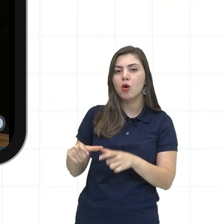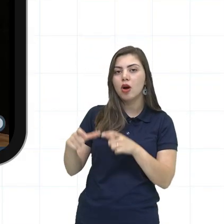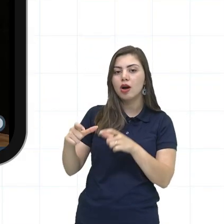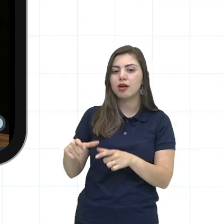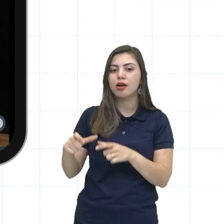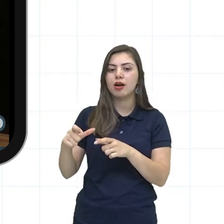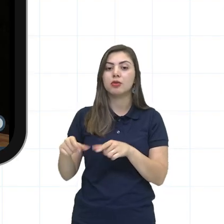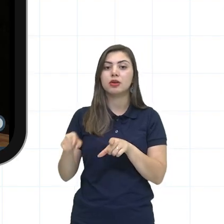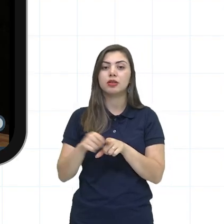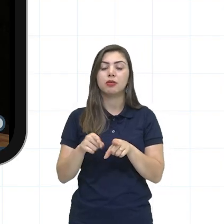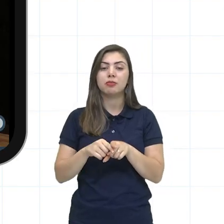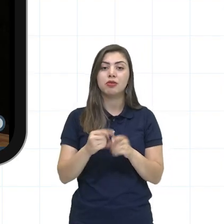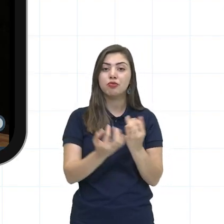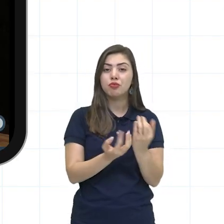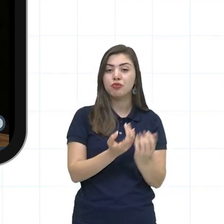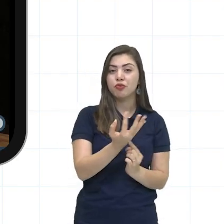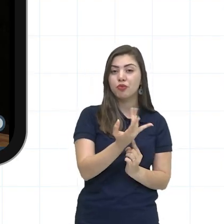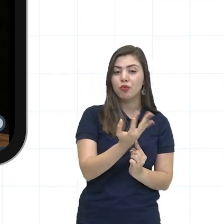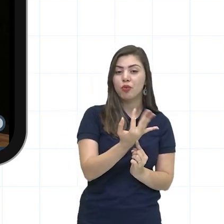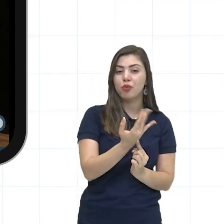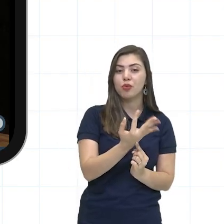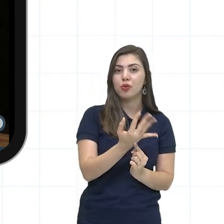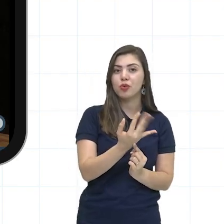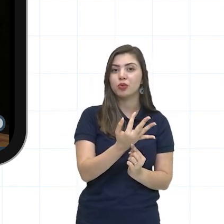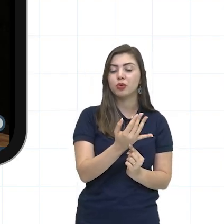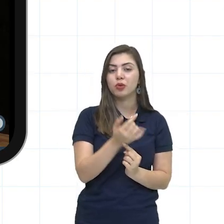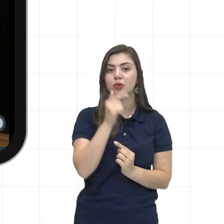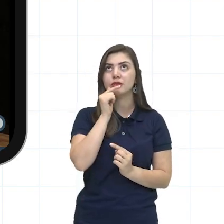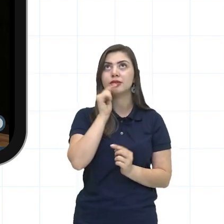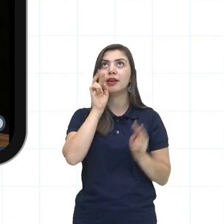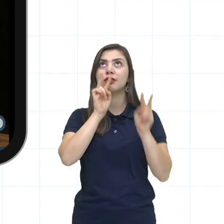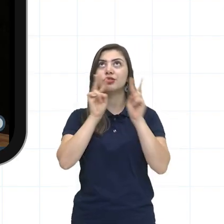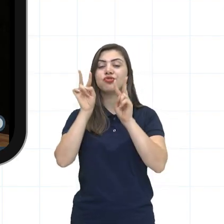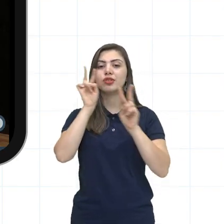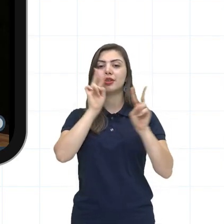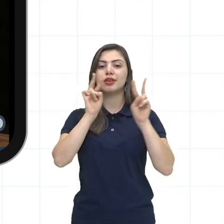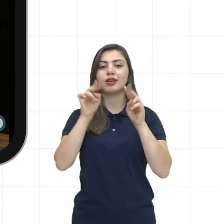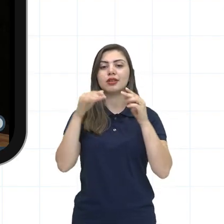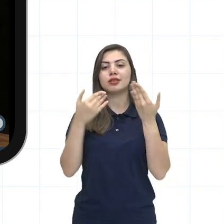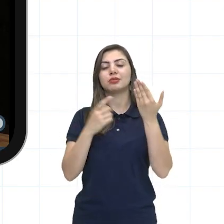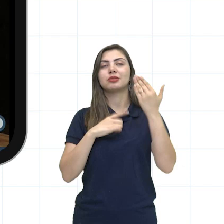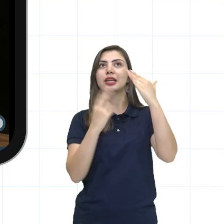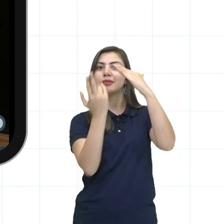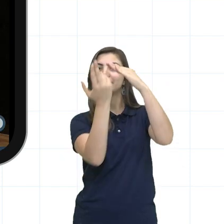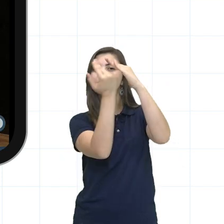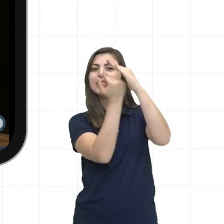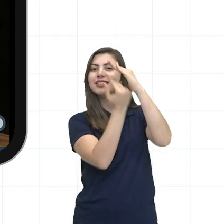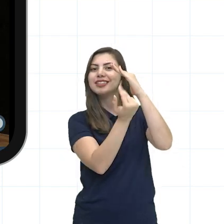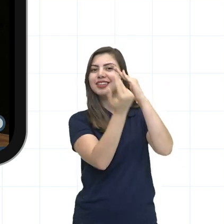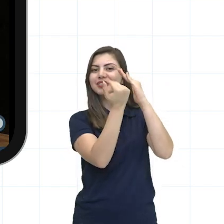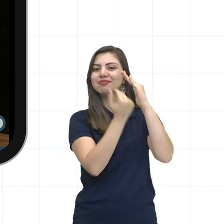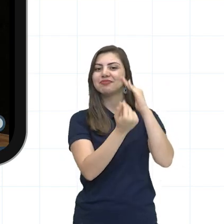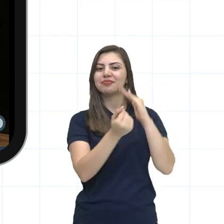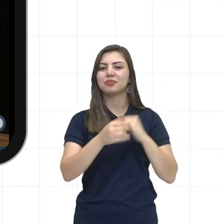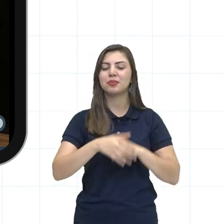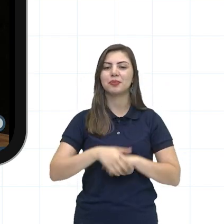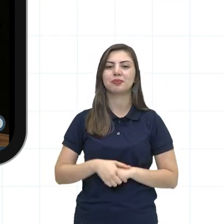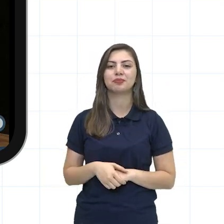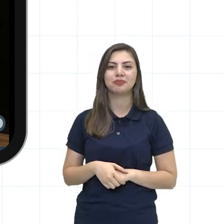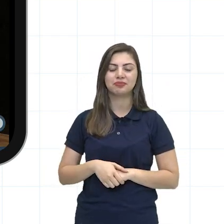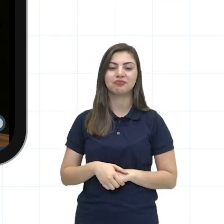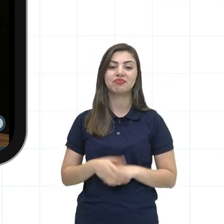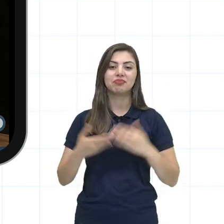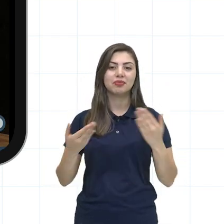das cavernas. Por isso a gente chama de pinturas rupestres, eram utilizadas nas pedras, nas paredes das cavernas. E